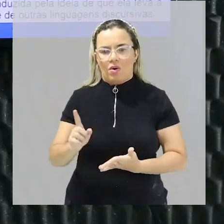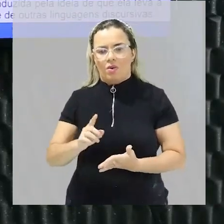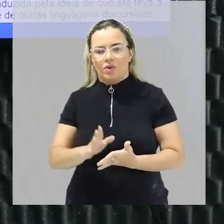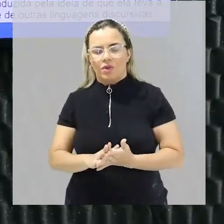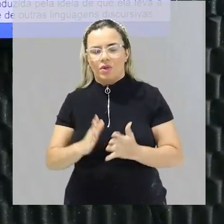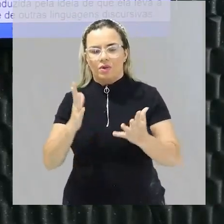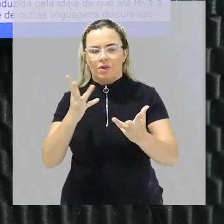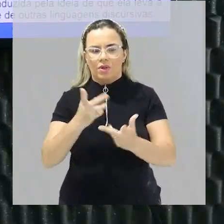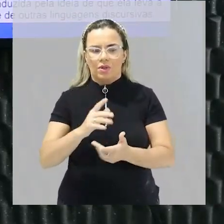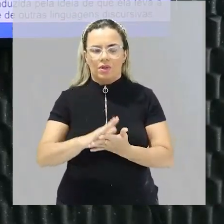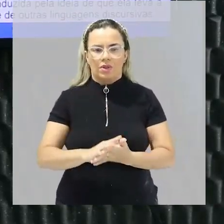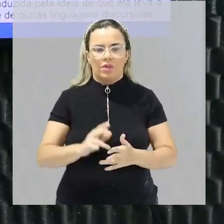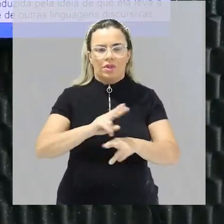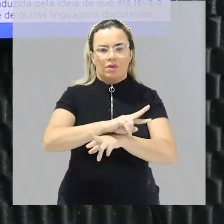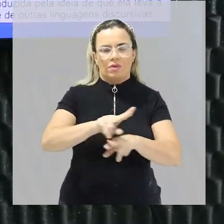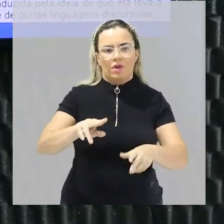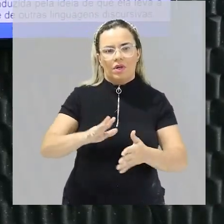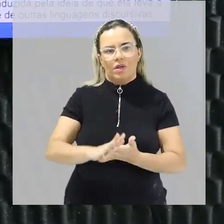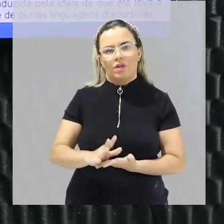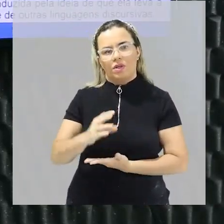então fica minimizado.